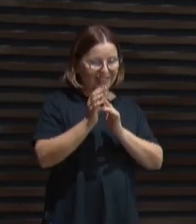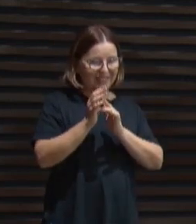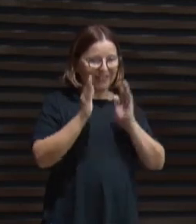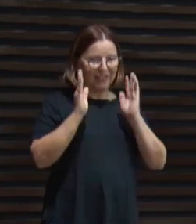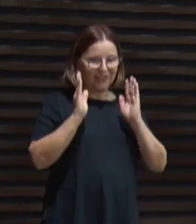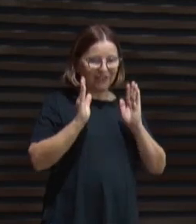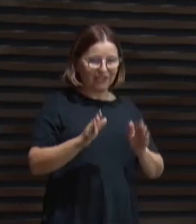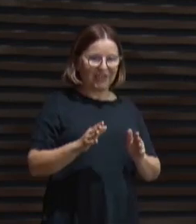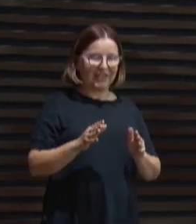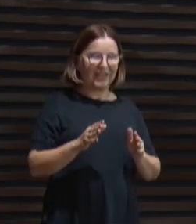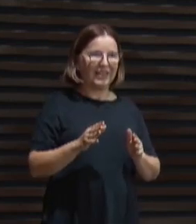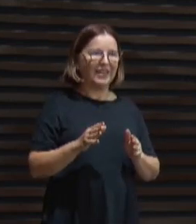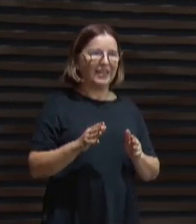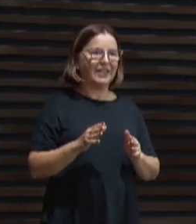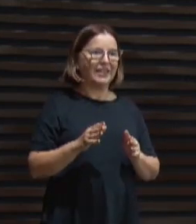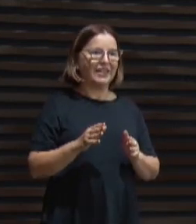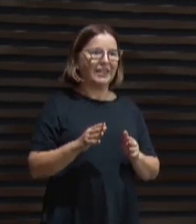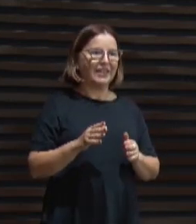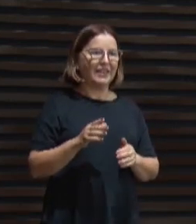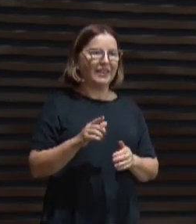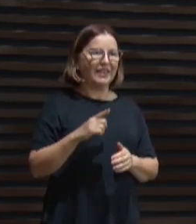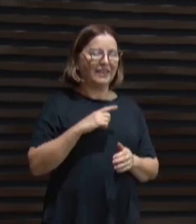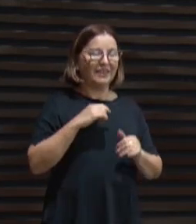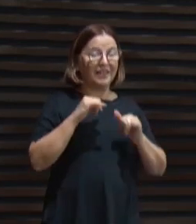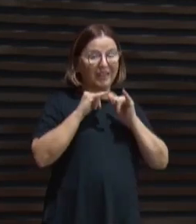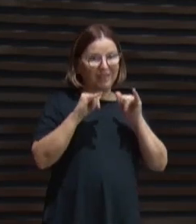bilhete com o anjo,